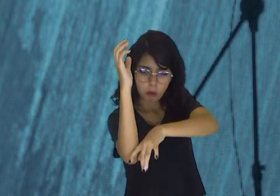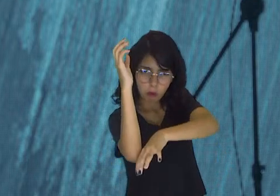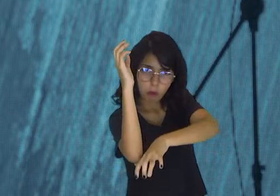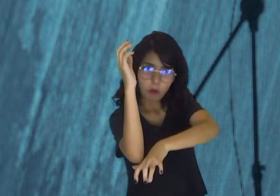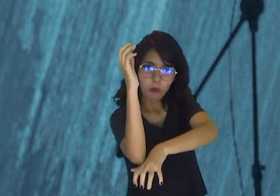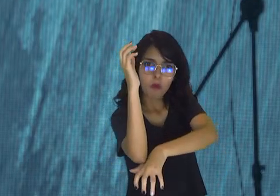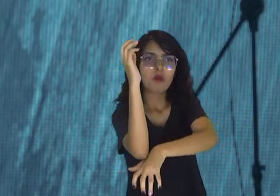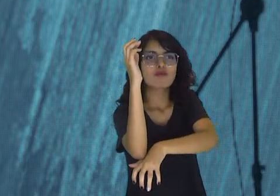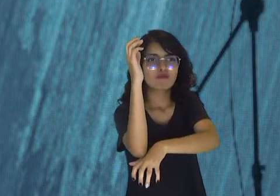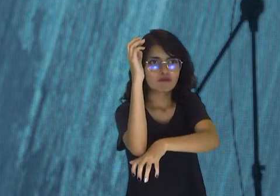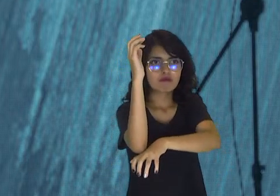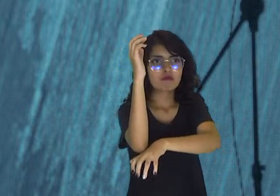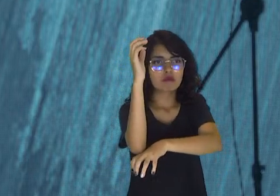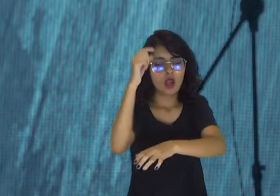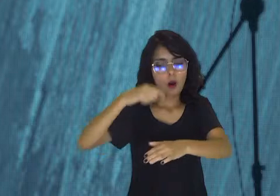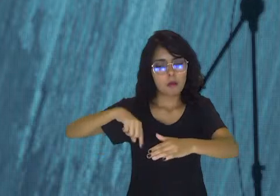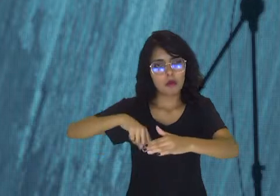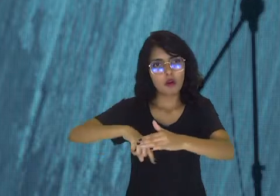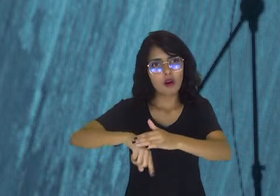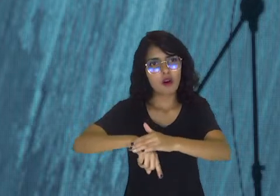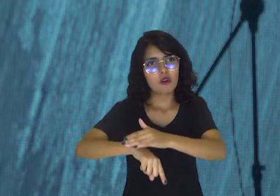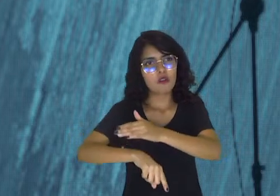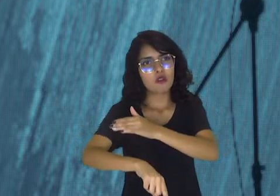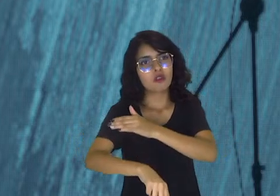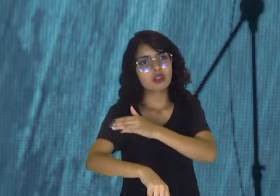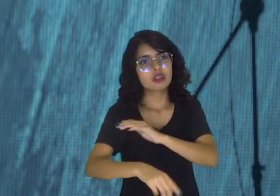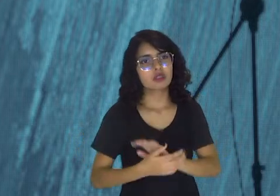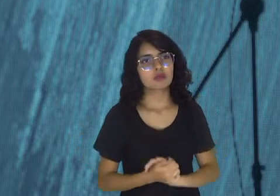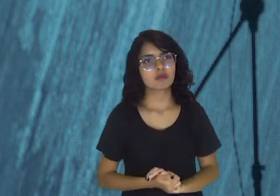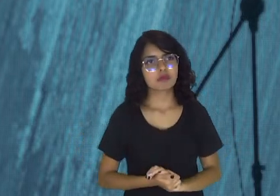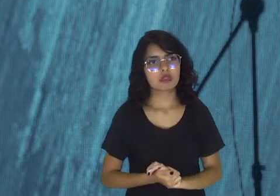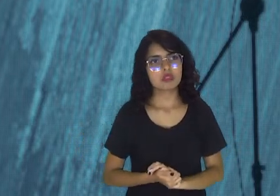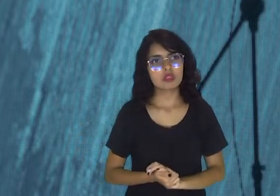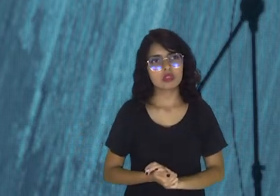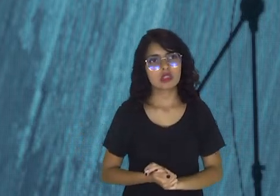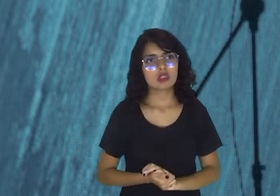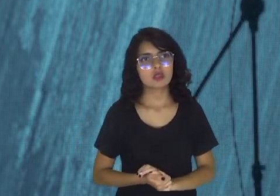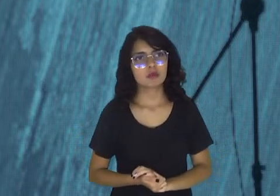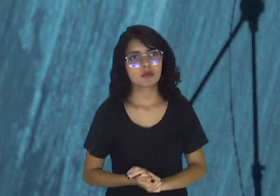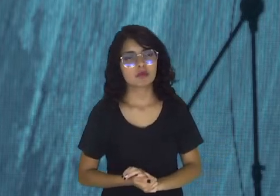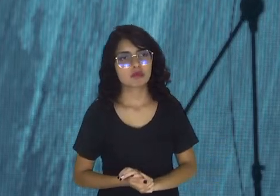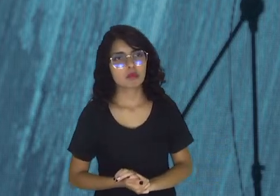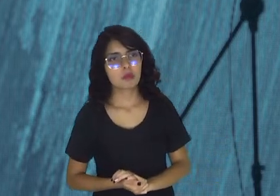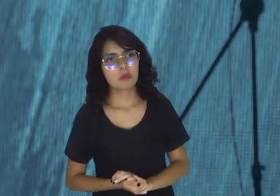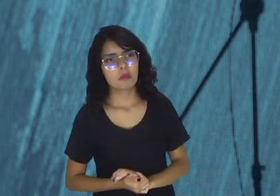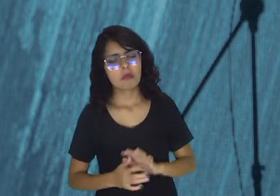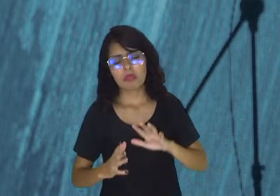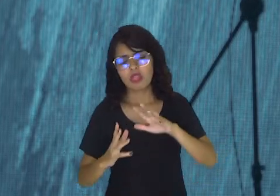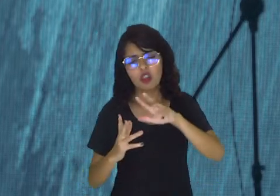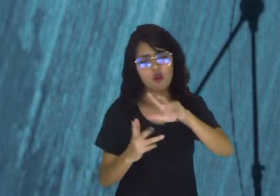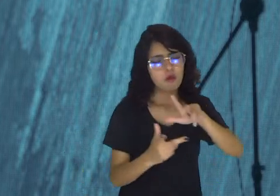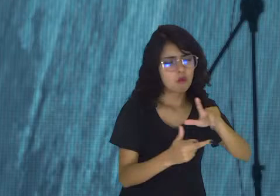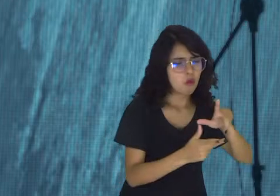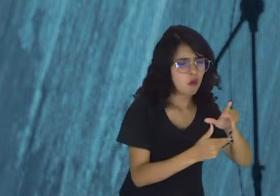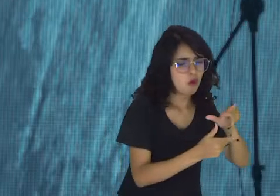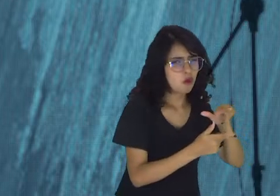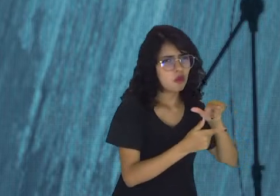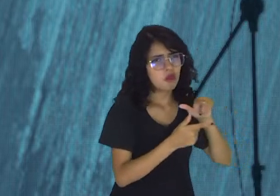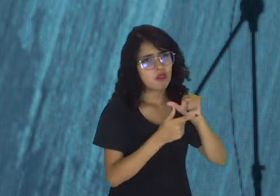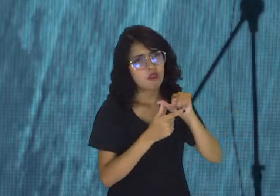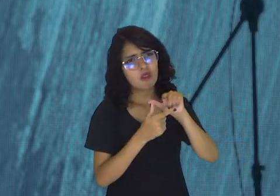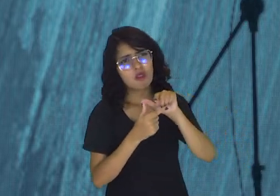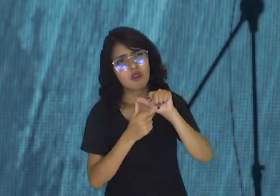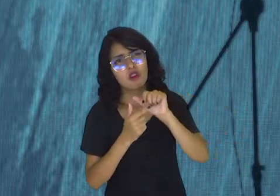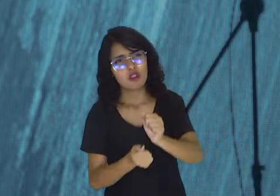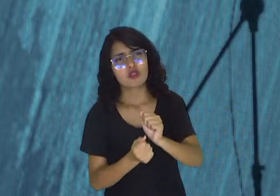um mundo de tanta superficialidade, de tanta futilidade, bestialidade, aqueles